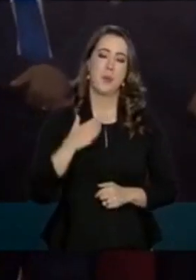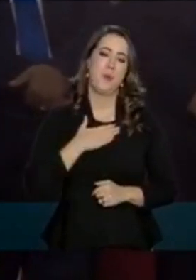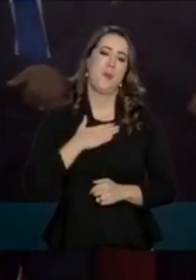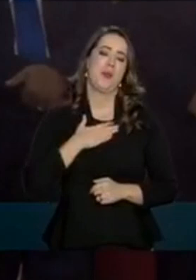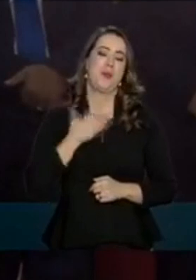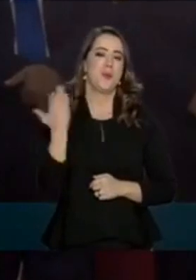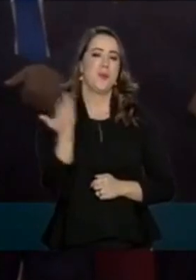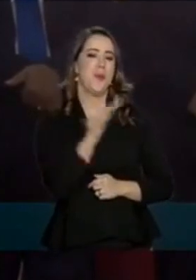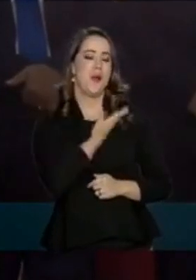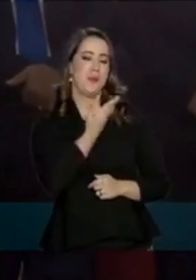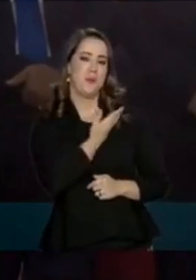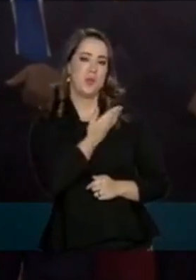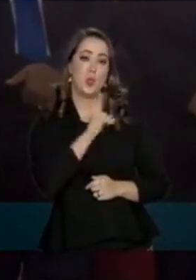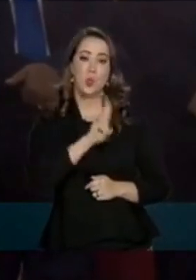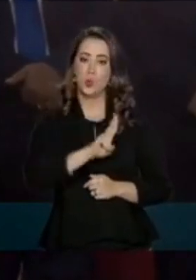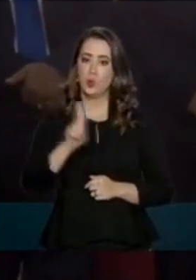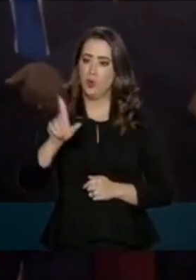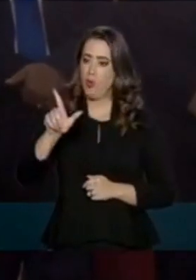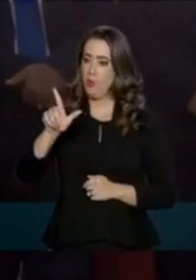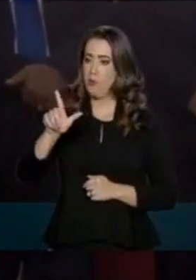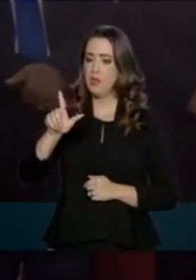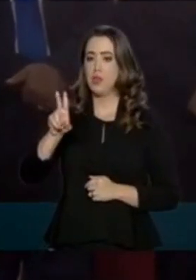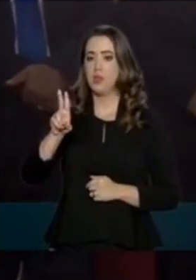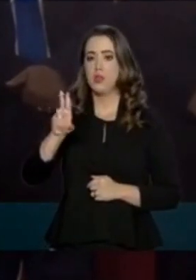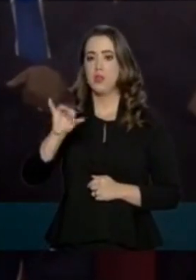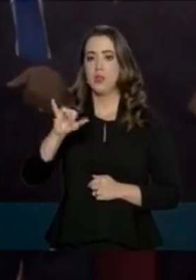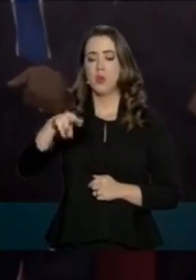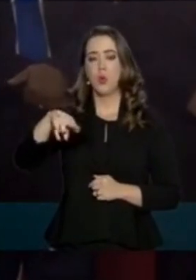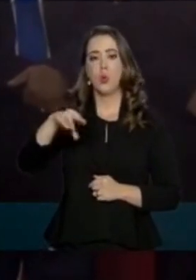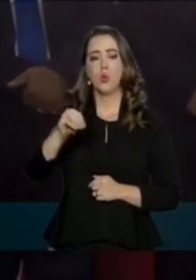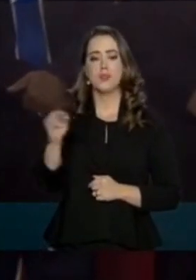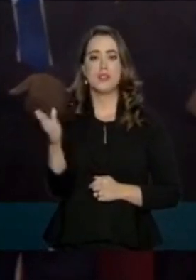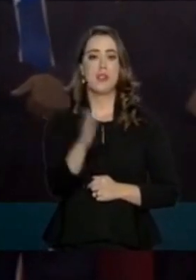amigo Luciano Davan.